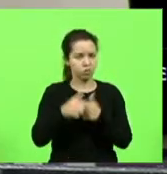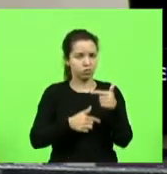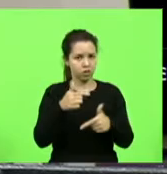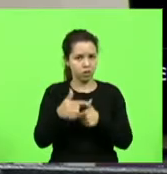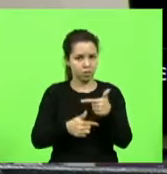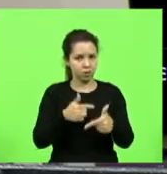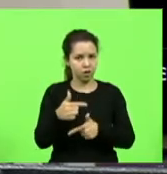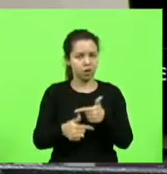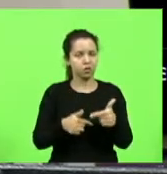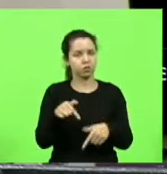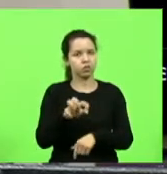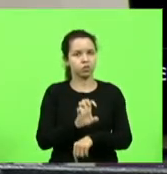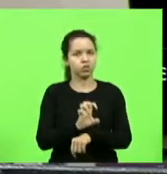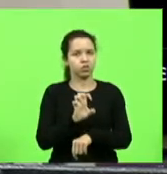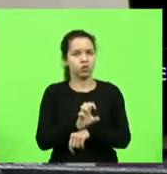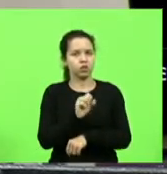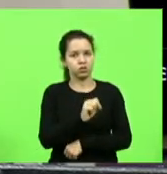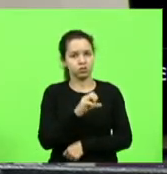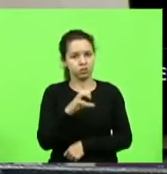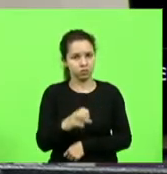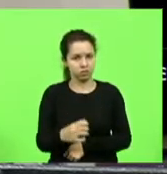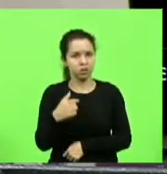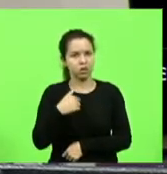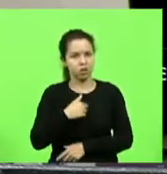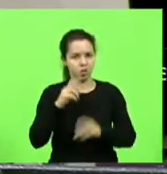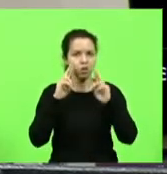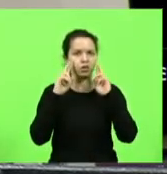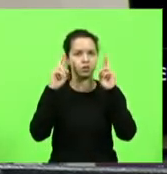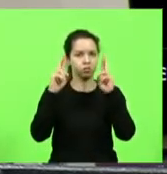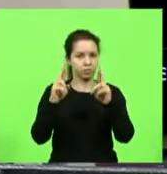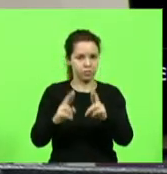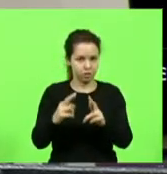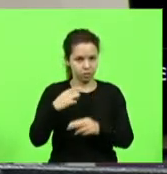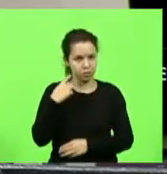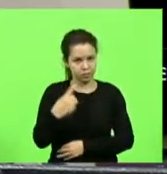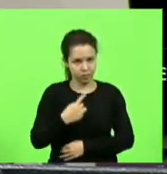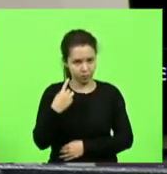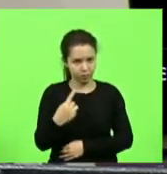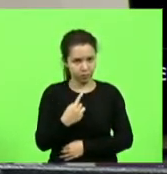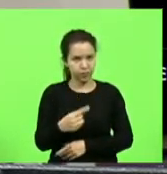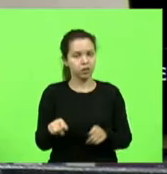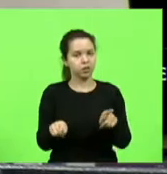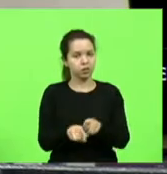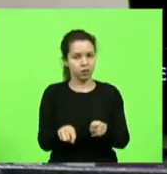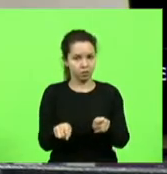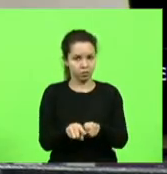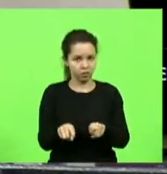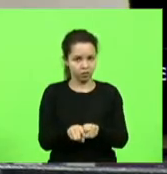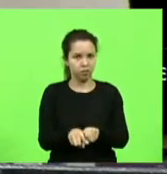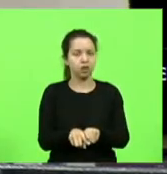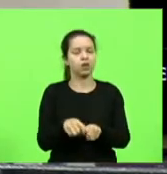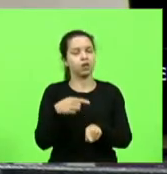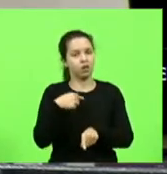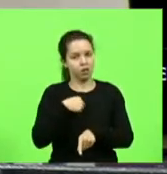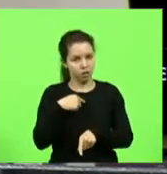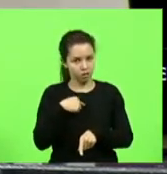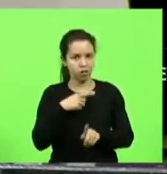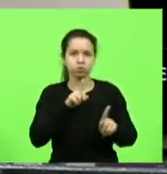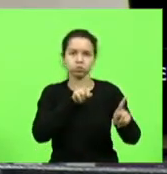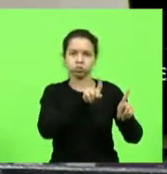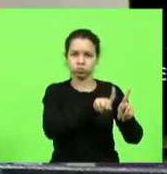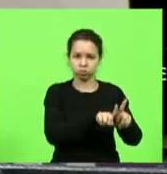no estado de Santa Catarina, a quem eu tenho grande respeito, deputado. E me coloco ao lado de Vossa Excelência.